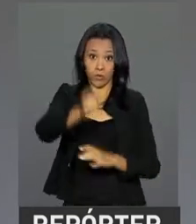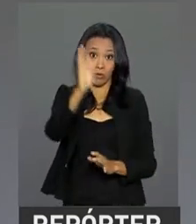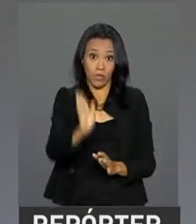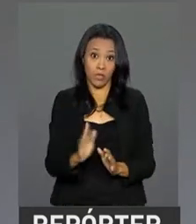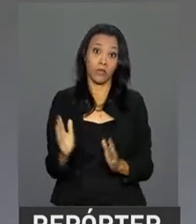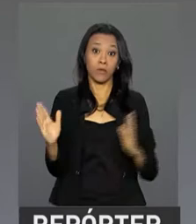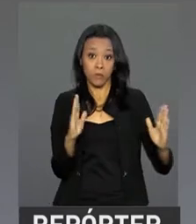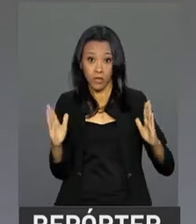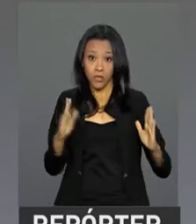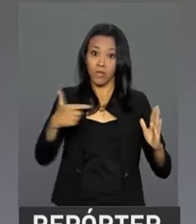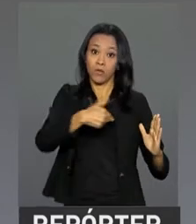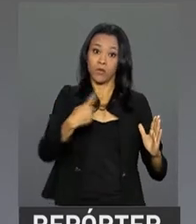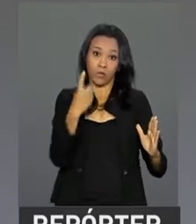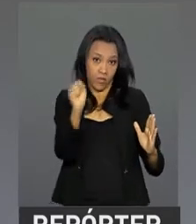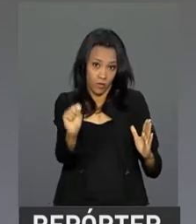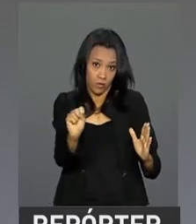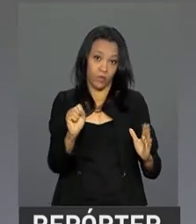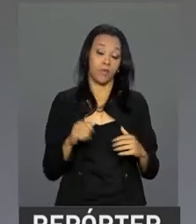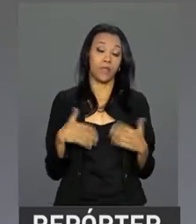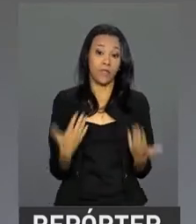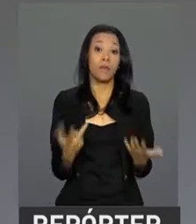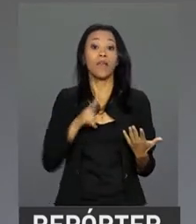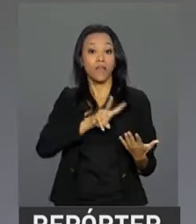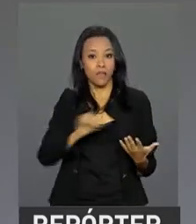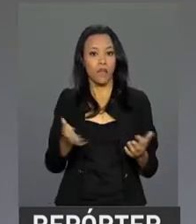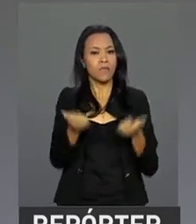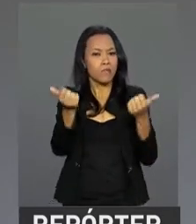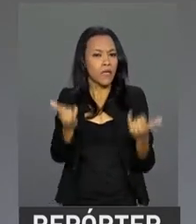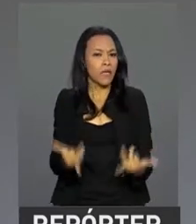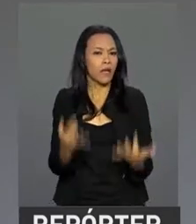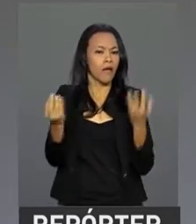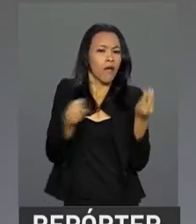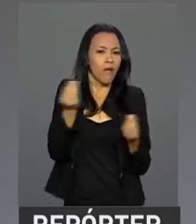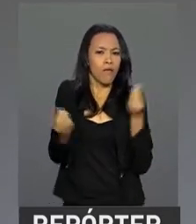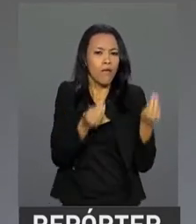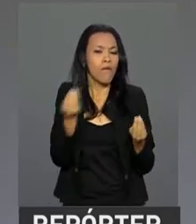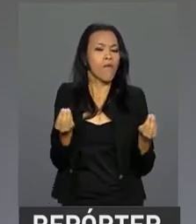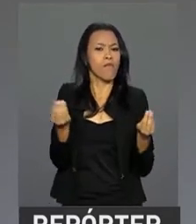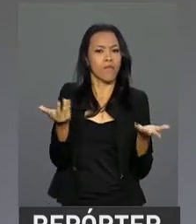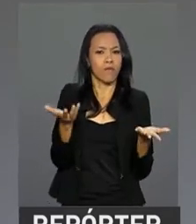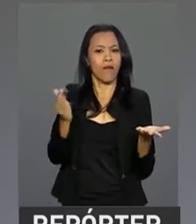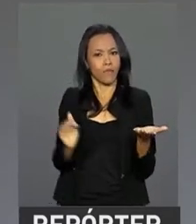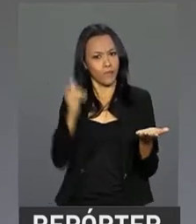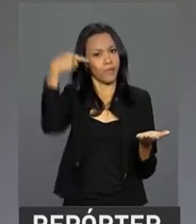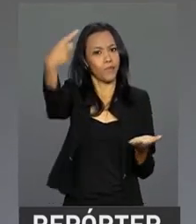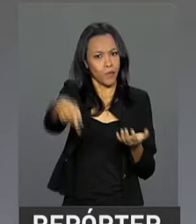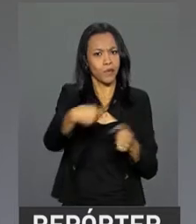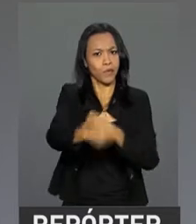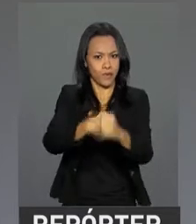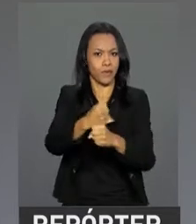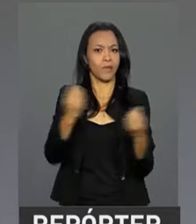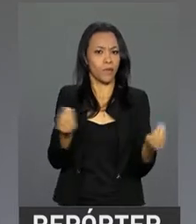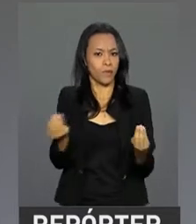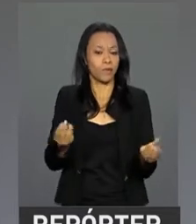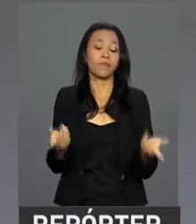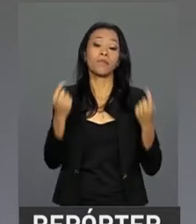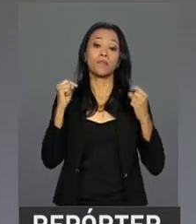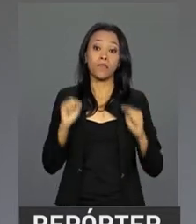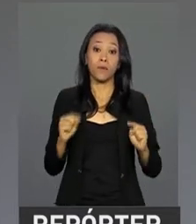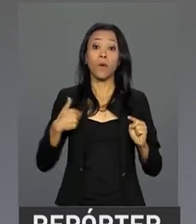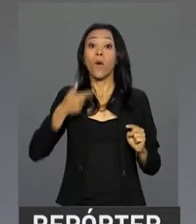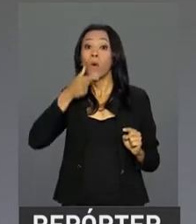2018 para o ano que vem então eles devem falar sobre essa expectativa para o ano que vem carol mas a gente lembra que ontem